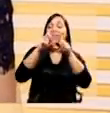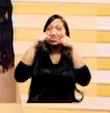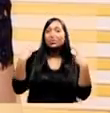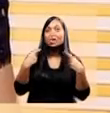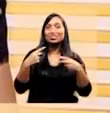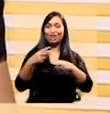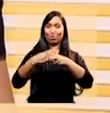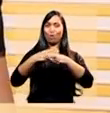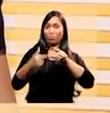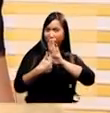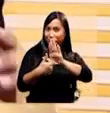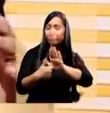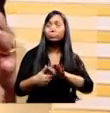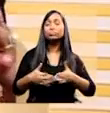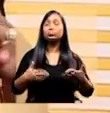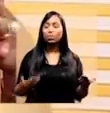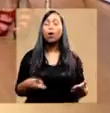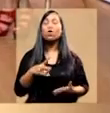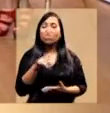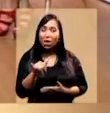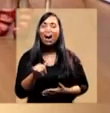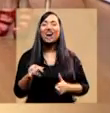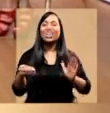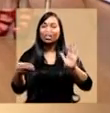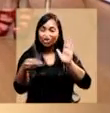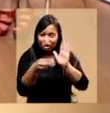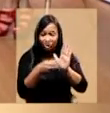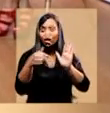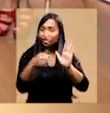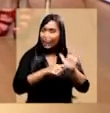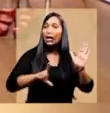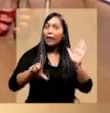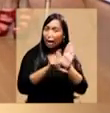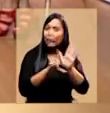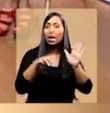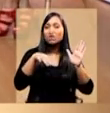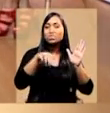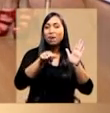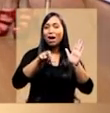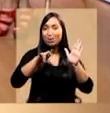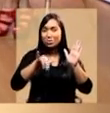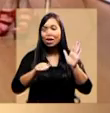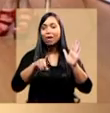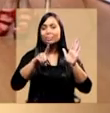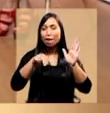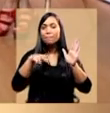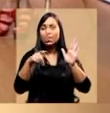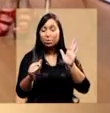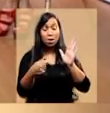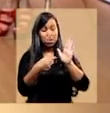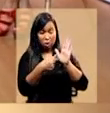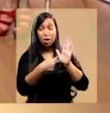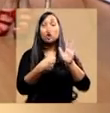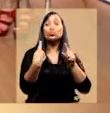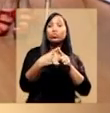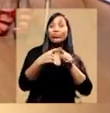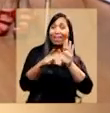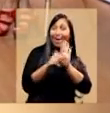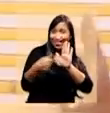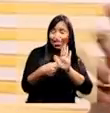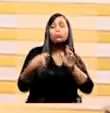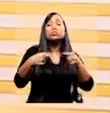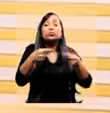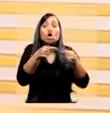pornô. Sim, então, isso já vai ser enquadrado dentro da Lei Maria da Penha, mesmo porque a lei ela tem que